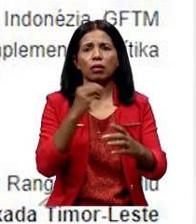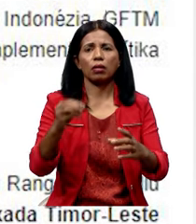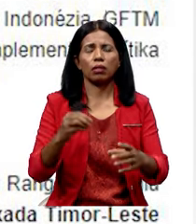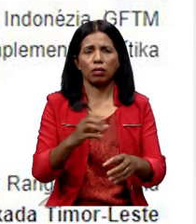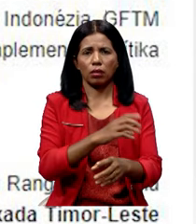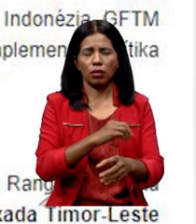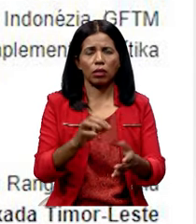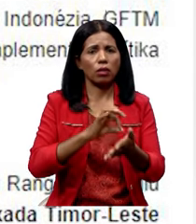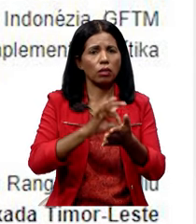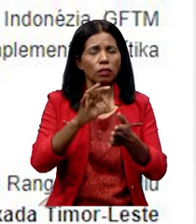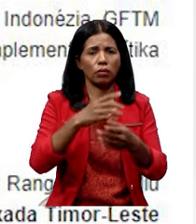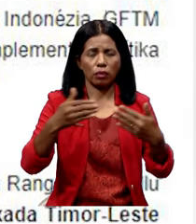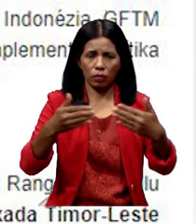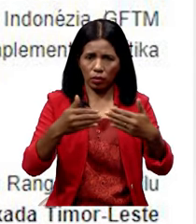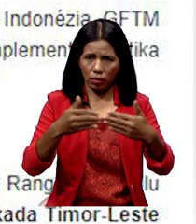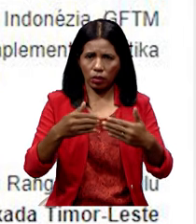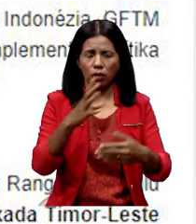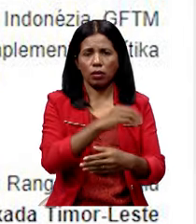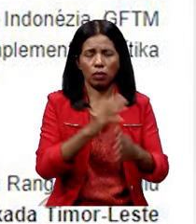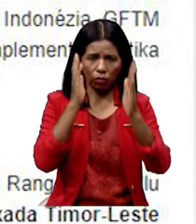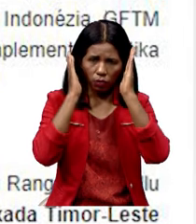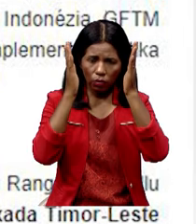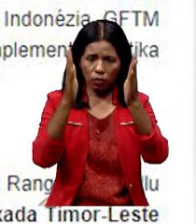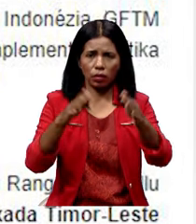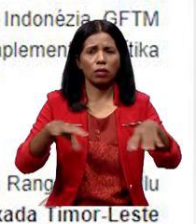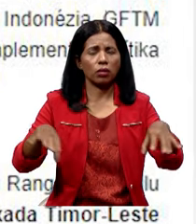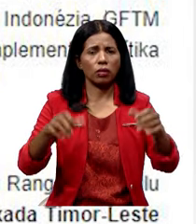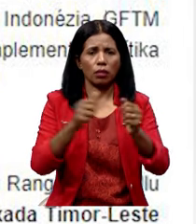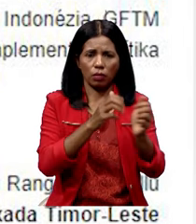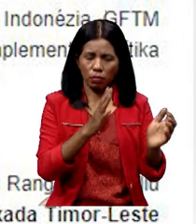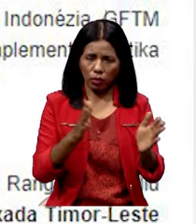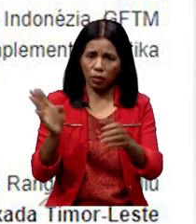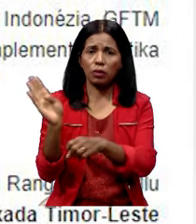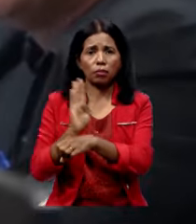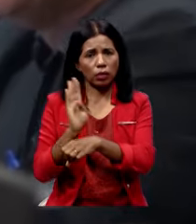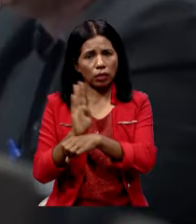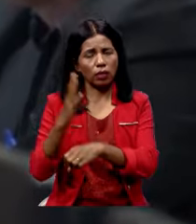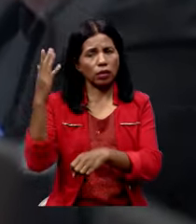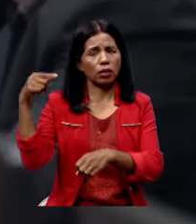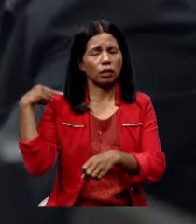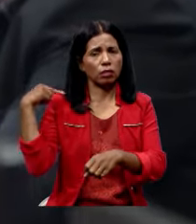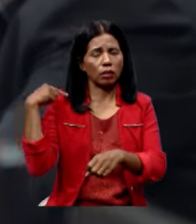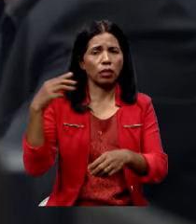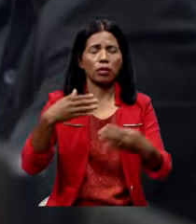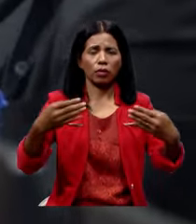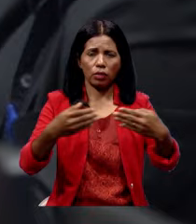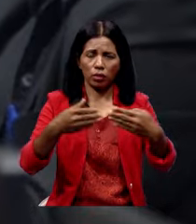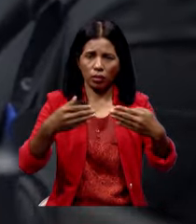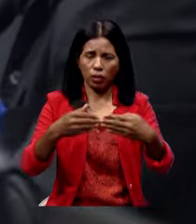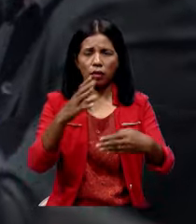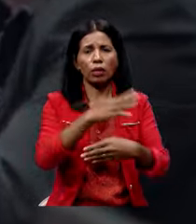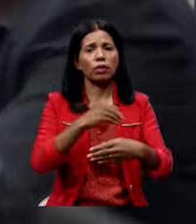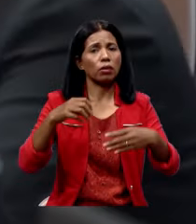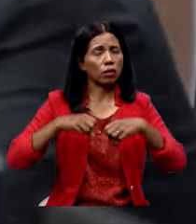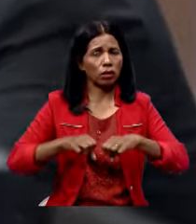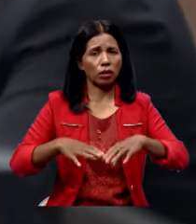definitiva fronteira marítima, nebe concentra ba esforço no recurso ba processo negocial e a gabinete fronteira terrestre no marítima,